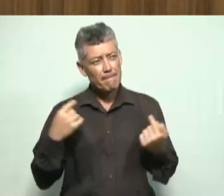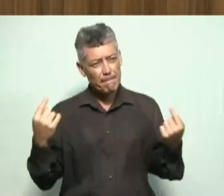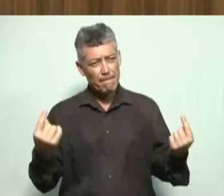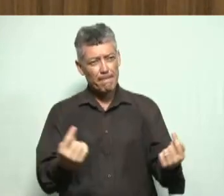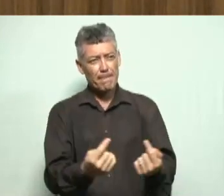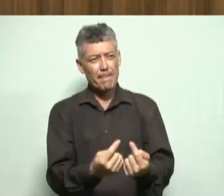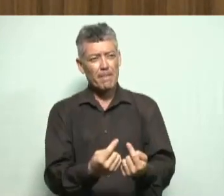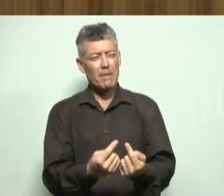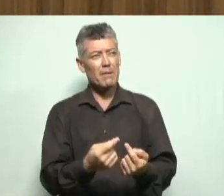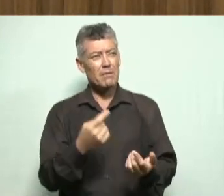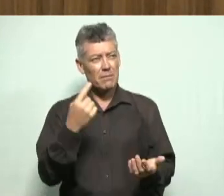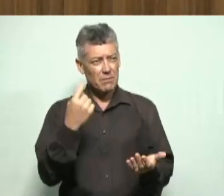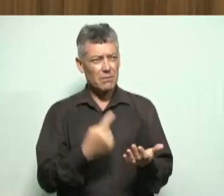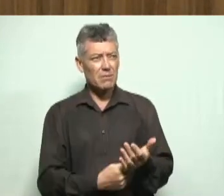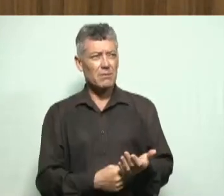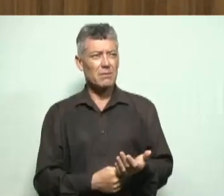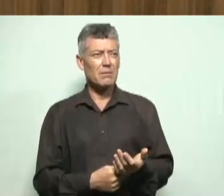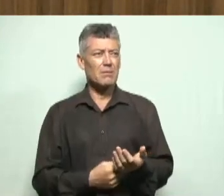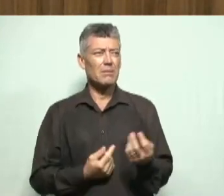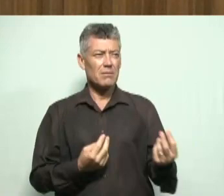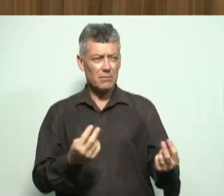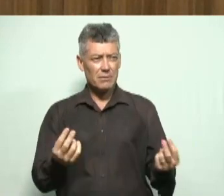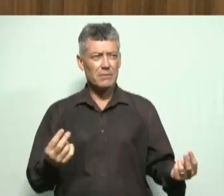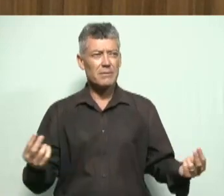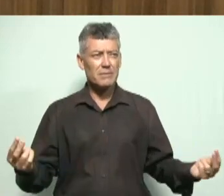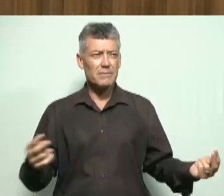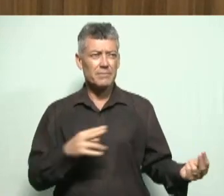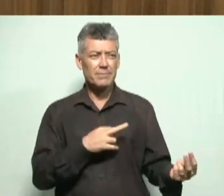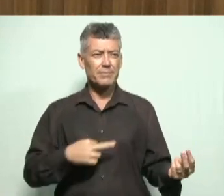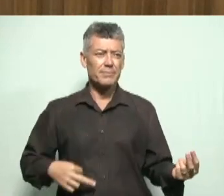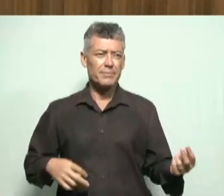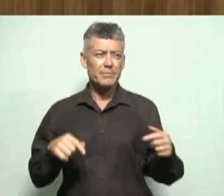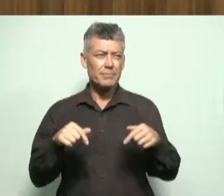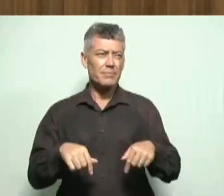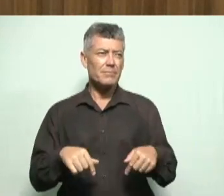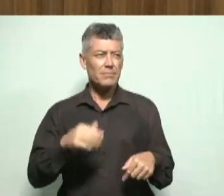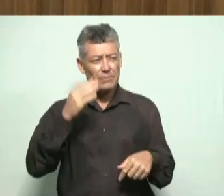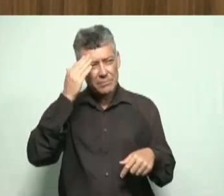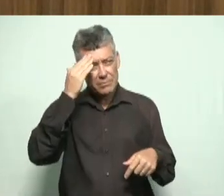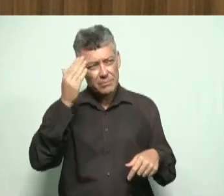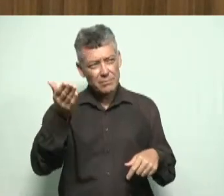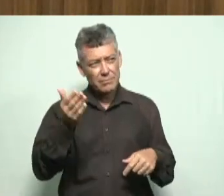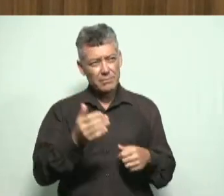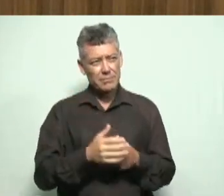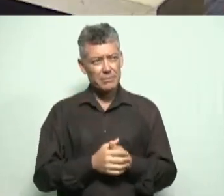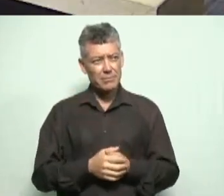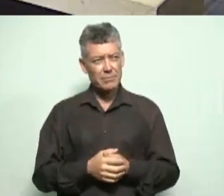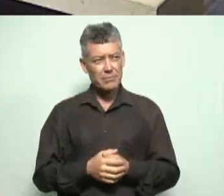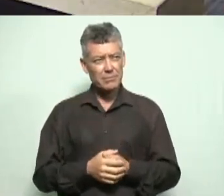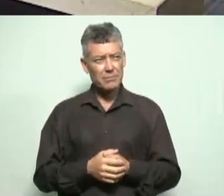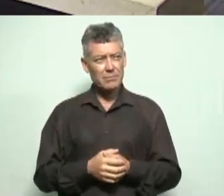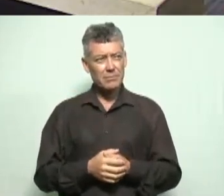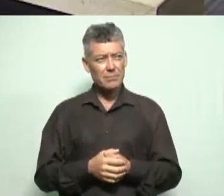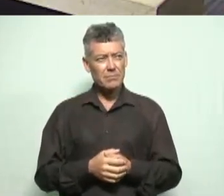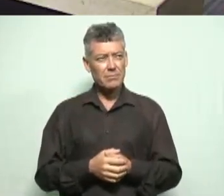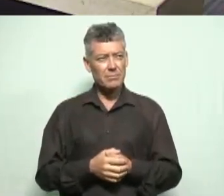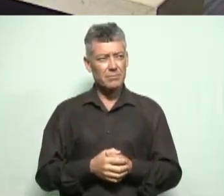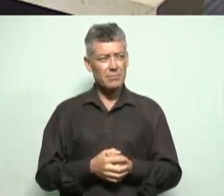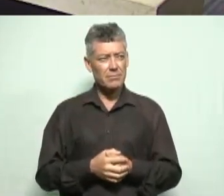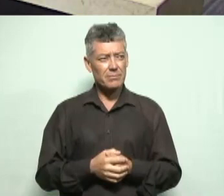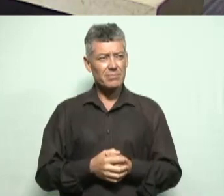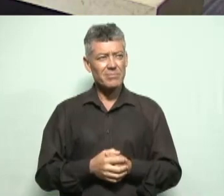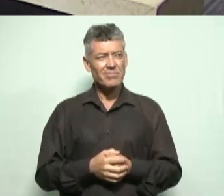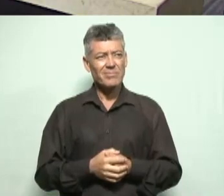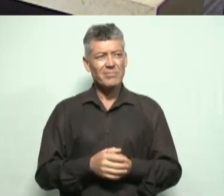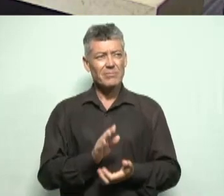a concordância dos meus pares vereadores e vereadoras. Obrigado, senhor presidente. Vereador